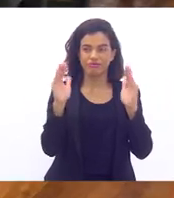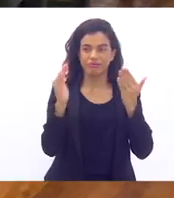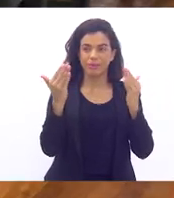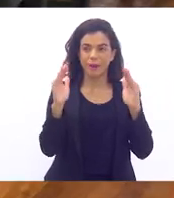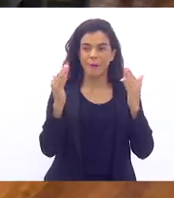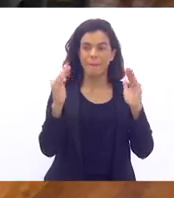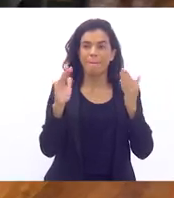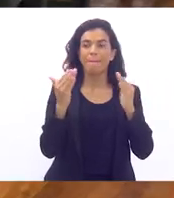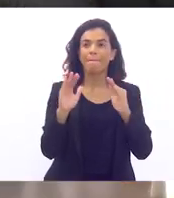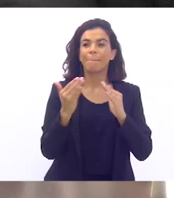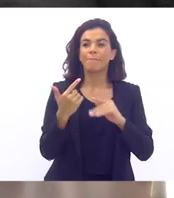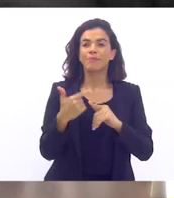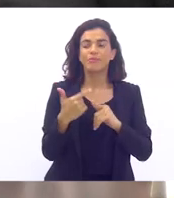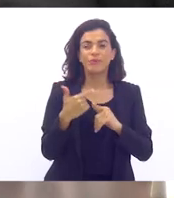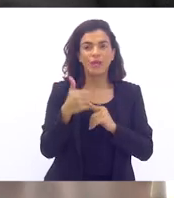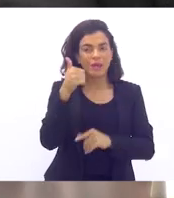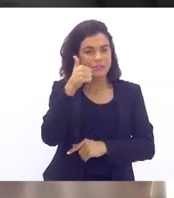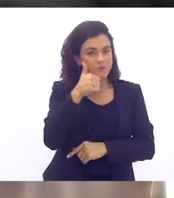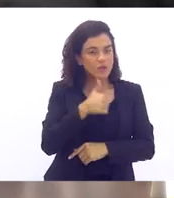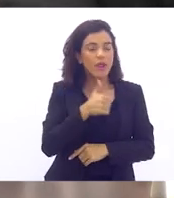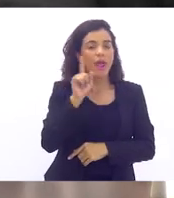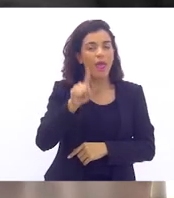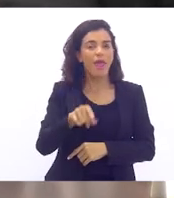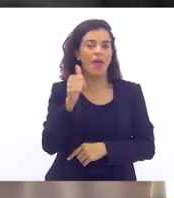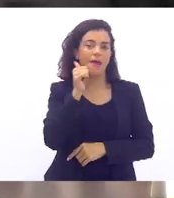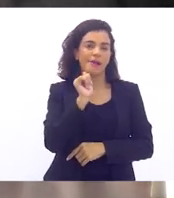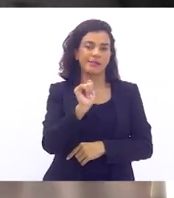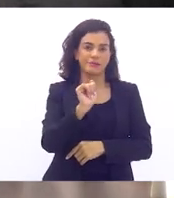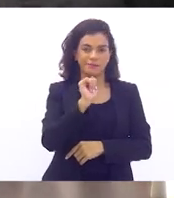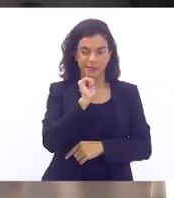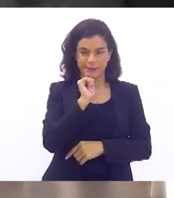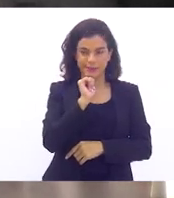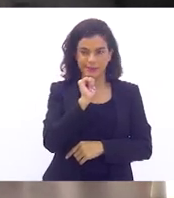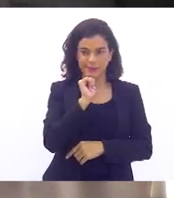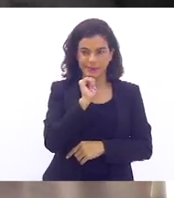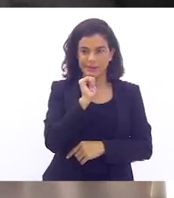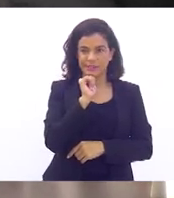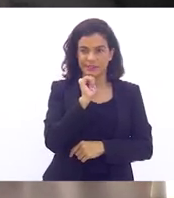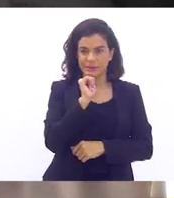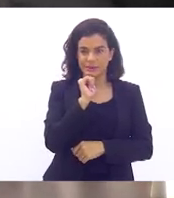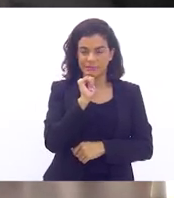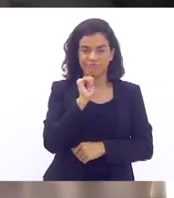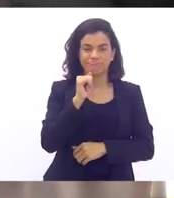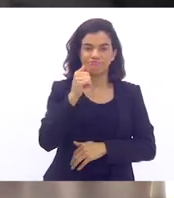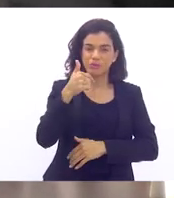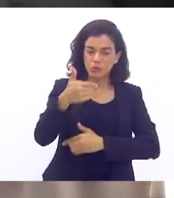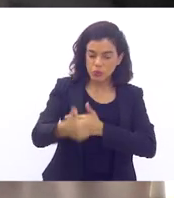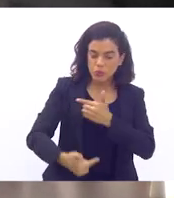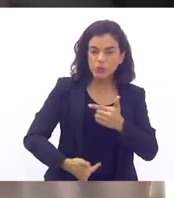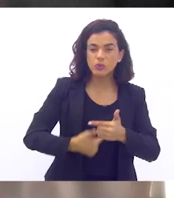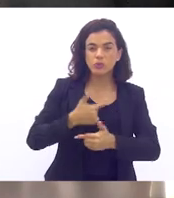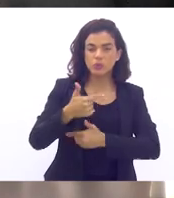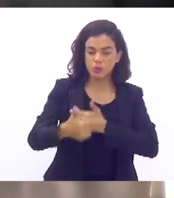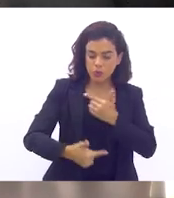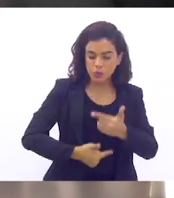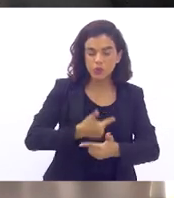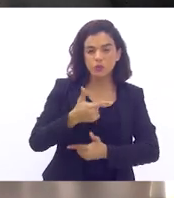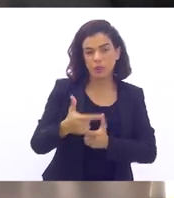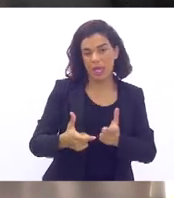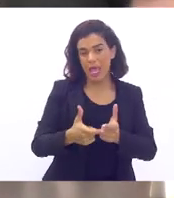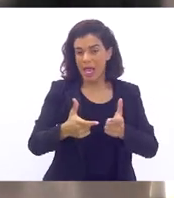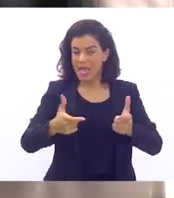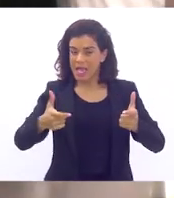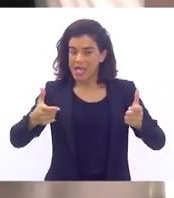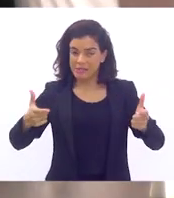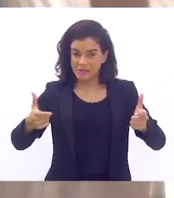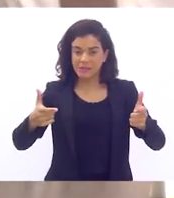e digo isso porque as mulheres são as mães as mães que na grande esmagadora maioria das